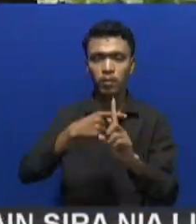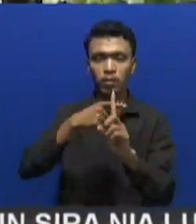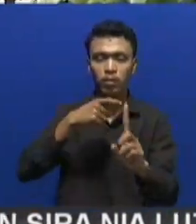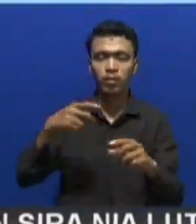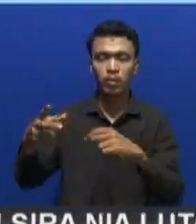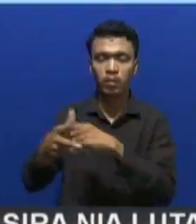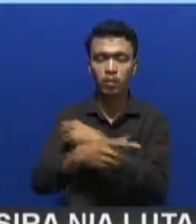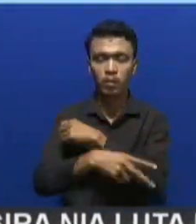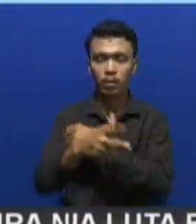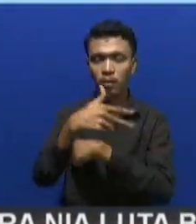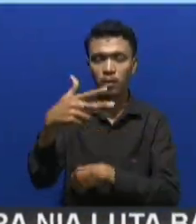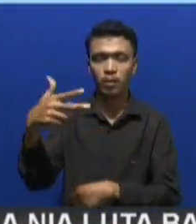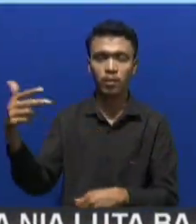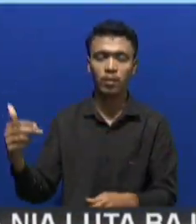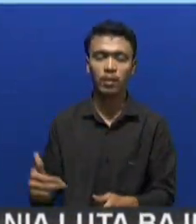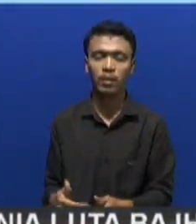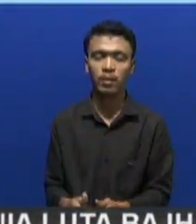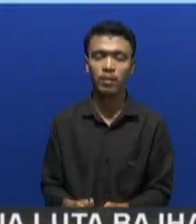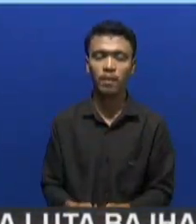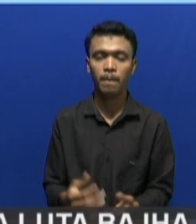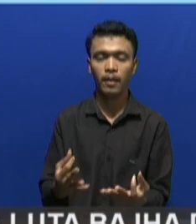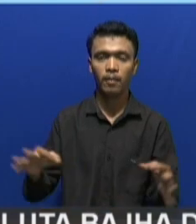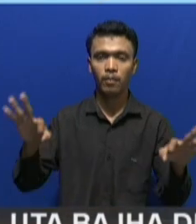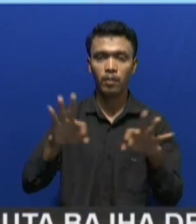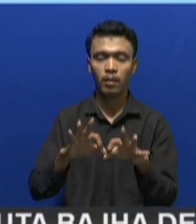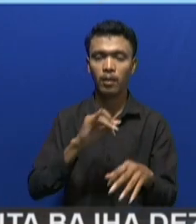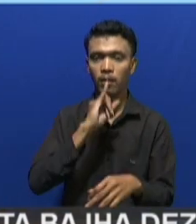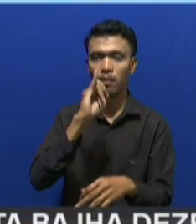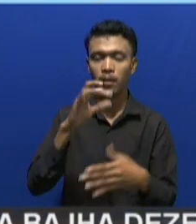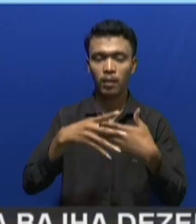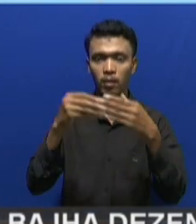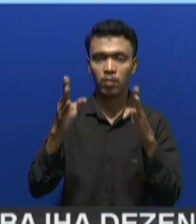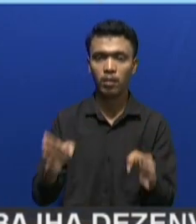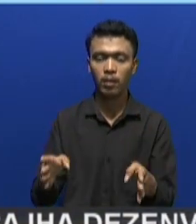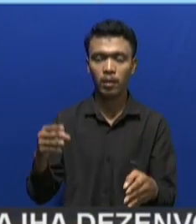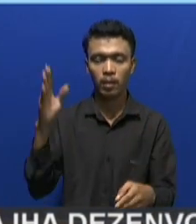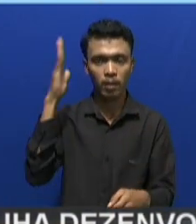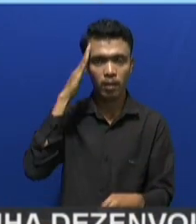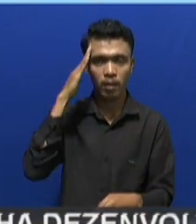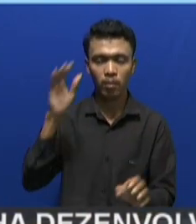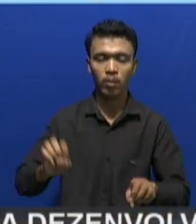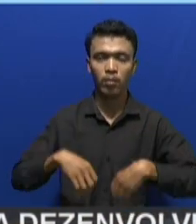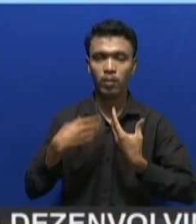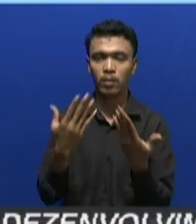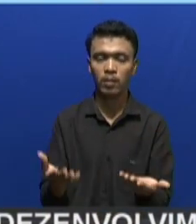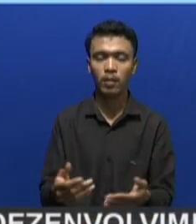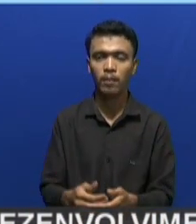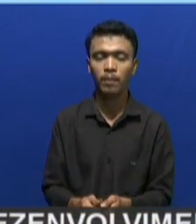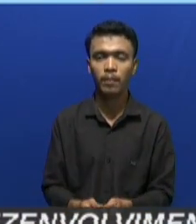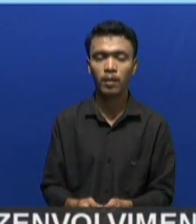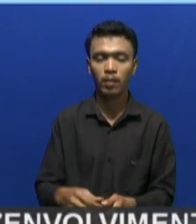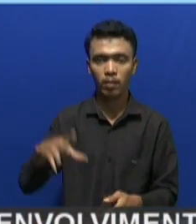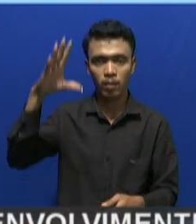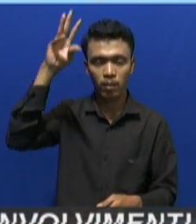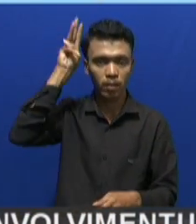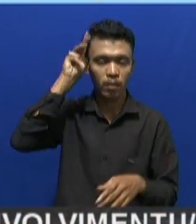Indonesia. Importância liu nemak e autoridade amianoi oinsa itatu relembra firafari itenia mau itenia